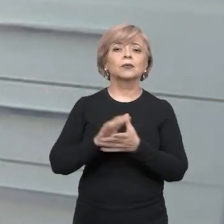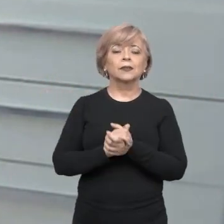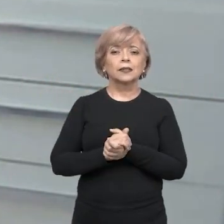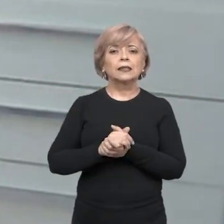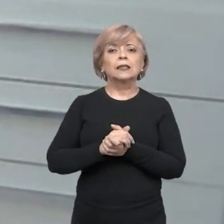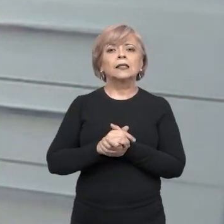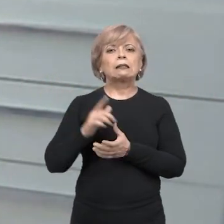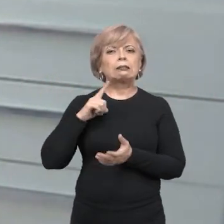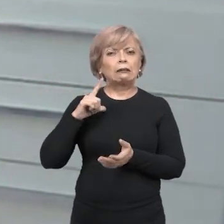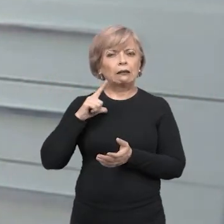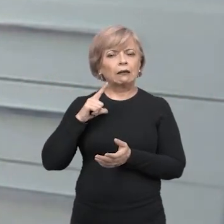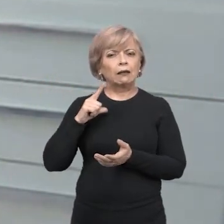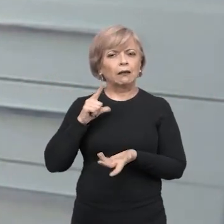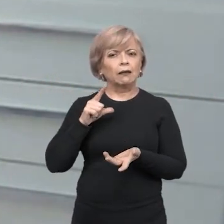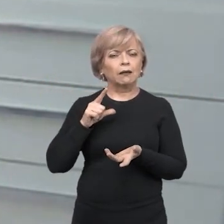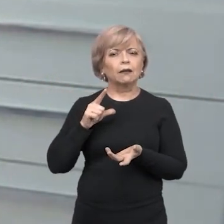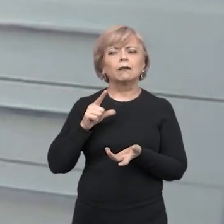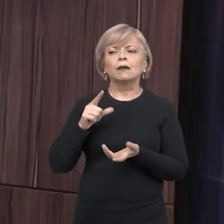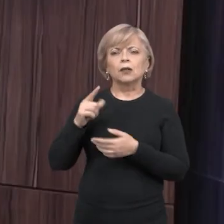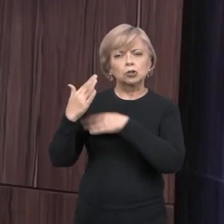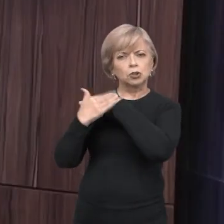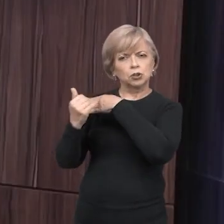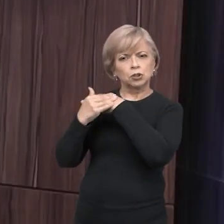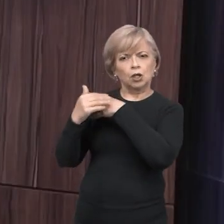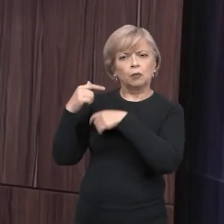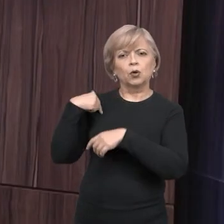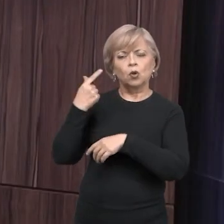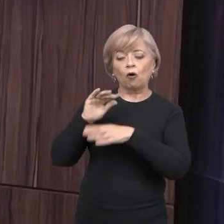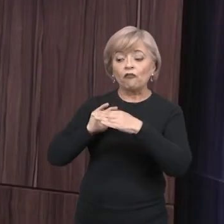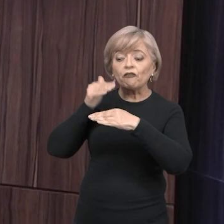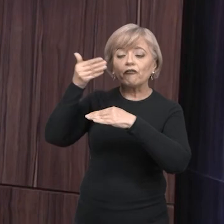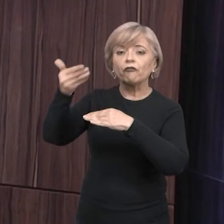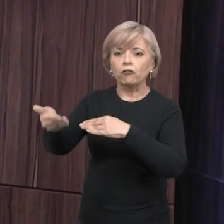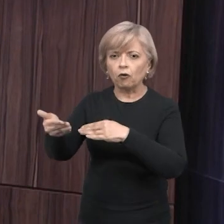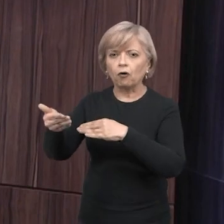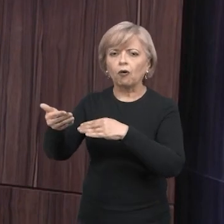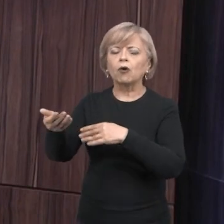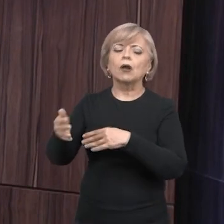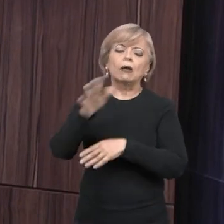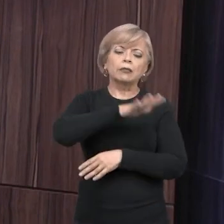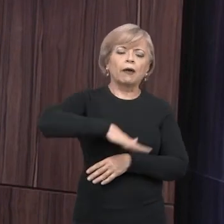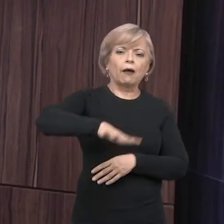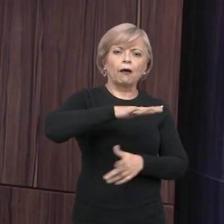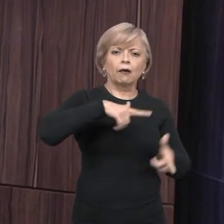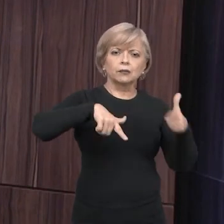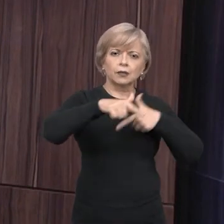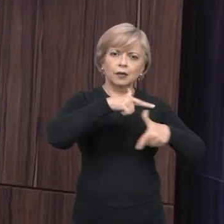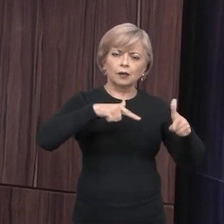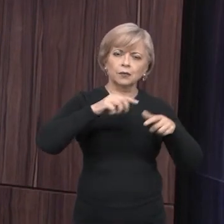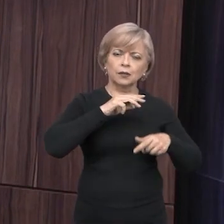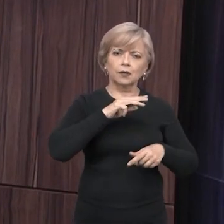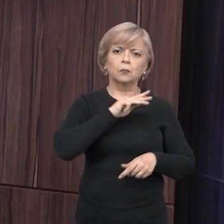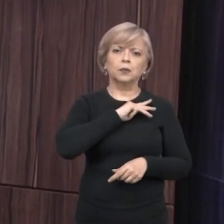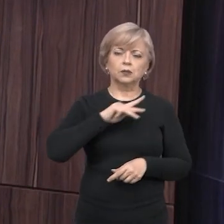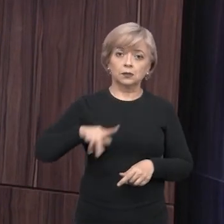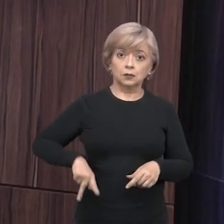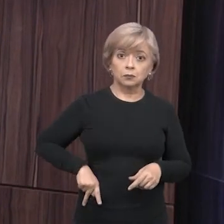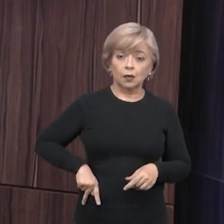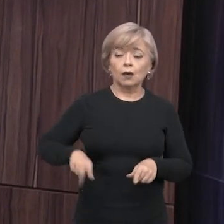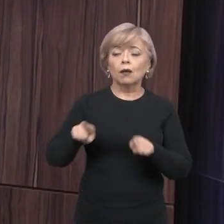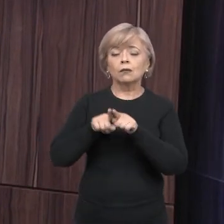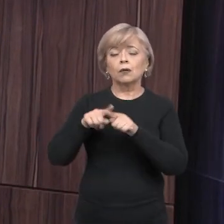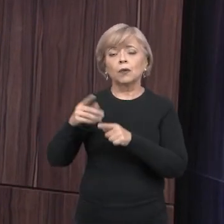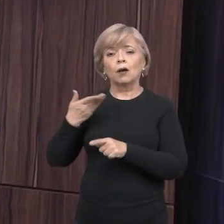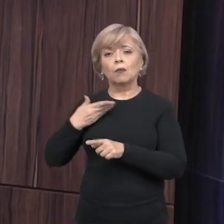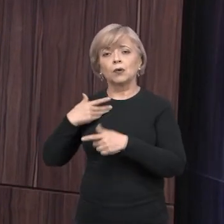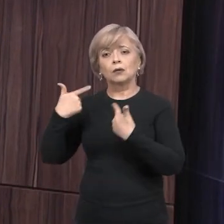nós atendemos as solicitações externas dentro das áreas de atuação do Ministério Público atender os parceiros os nossos